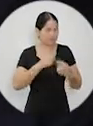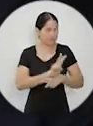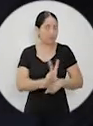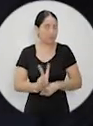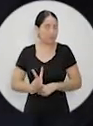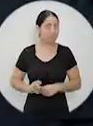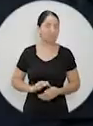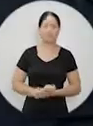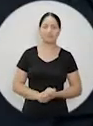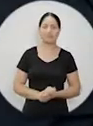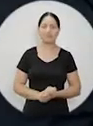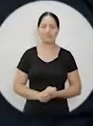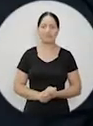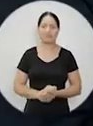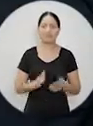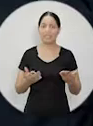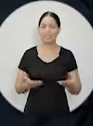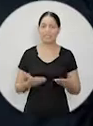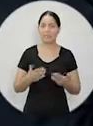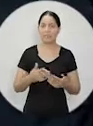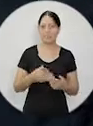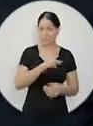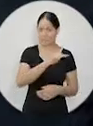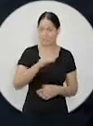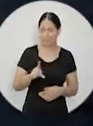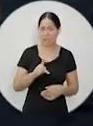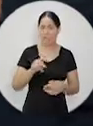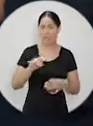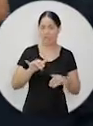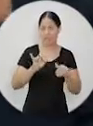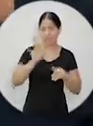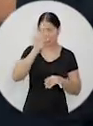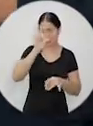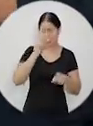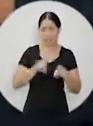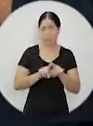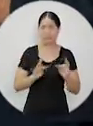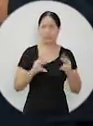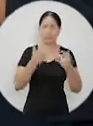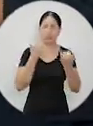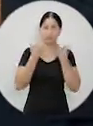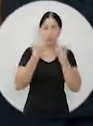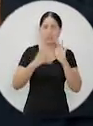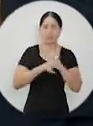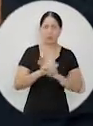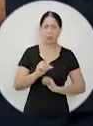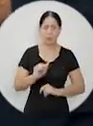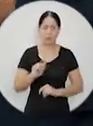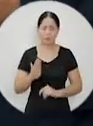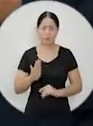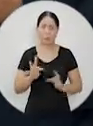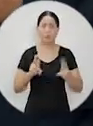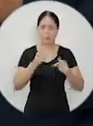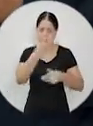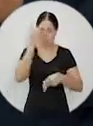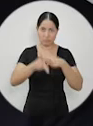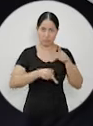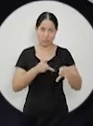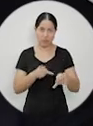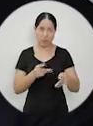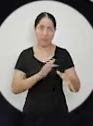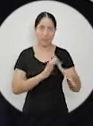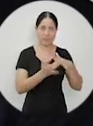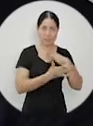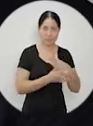estar vigilantes. Até aproveito a fala do presidente Felipe para relembrar que todas as informações da Ordem dos Advogados do Brasil, nosso público confere